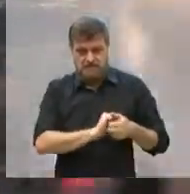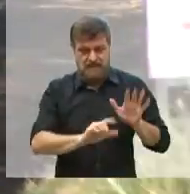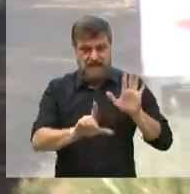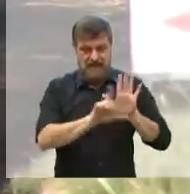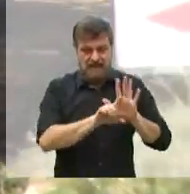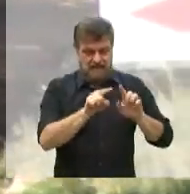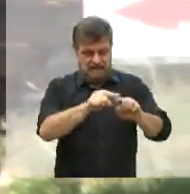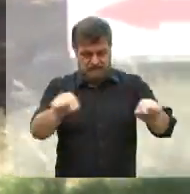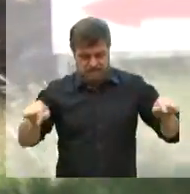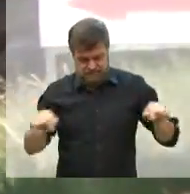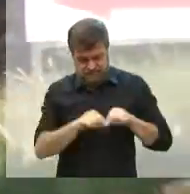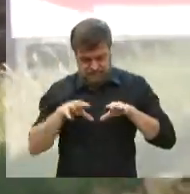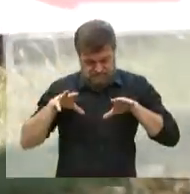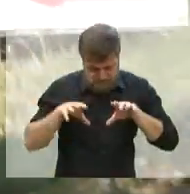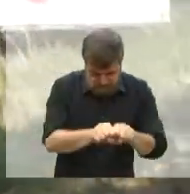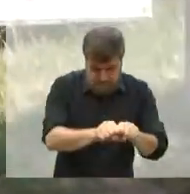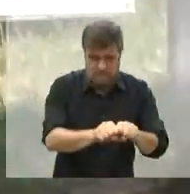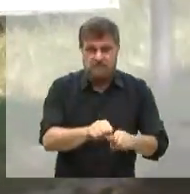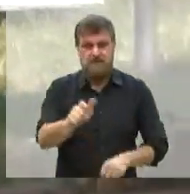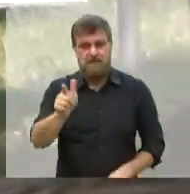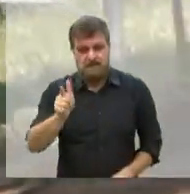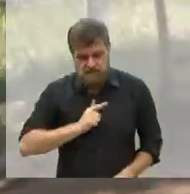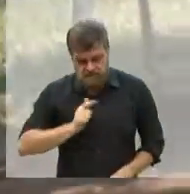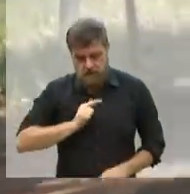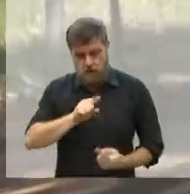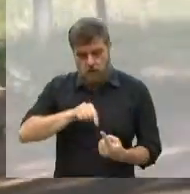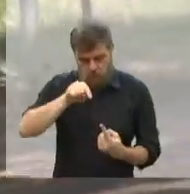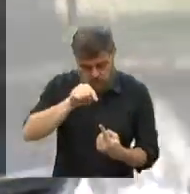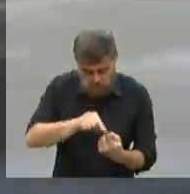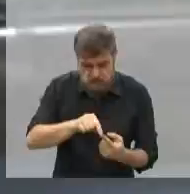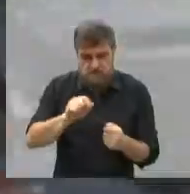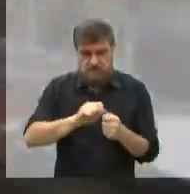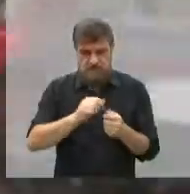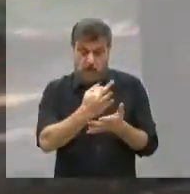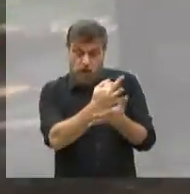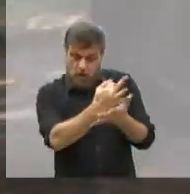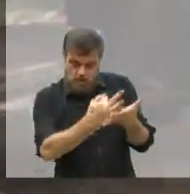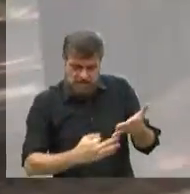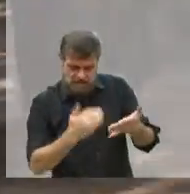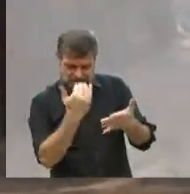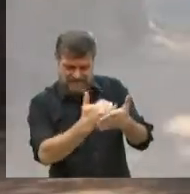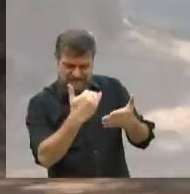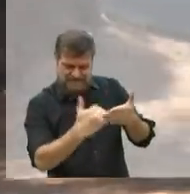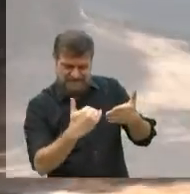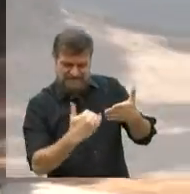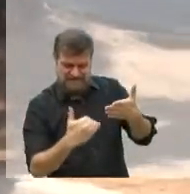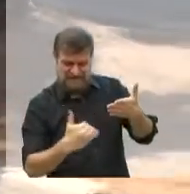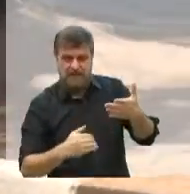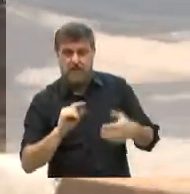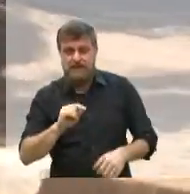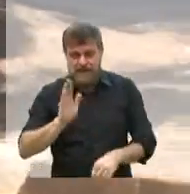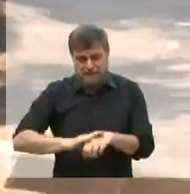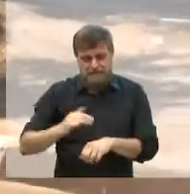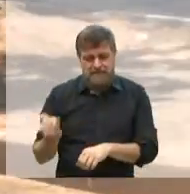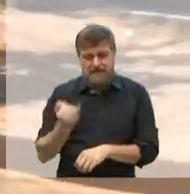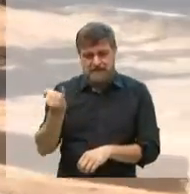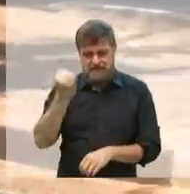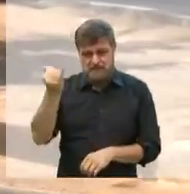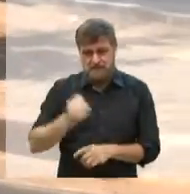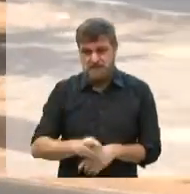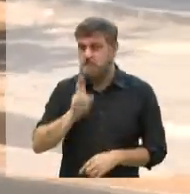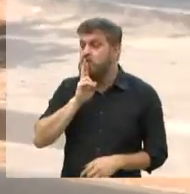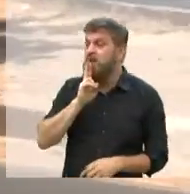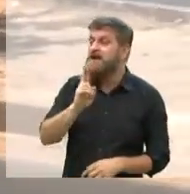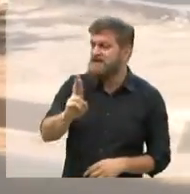ocupação do solo vem fazendo isso, trouxe no bojo isso, e o que é mais importante, aí eu vou responder